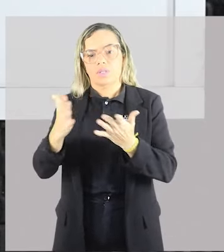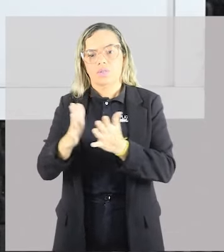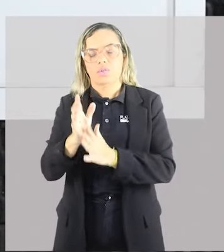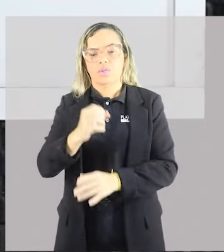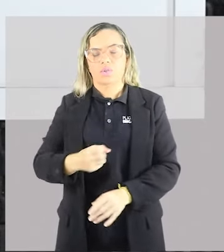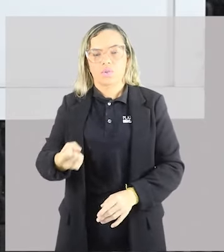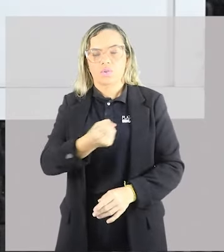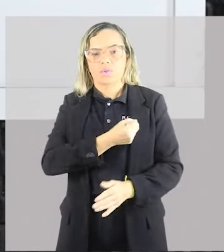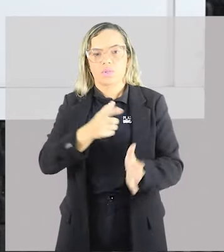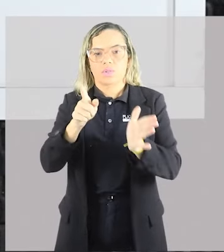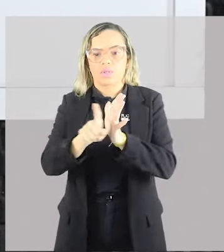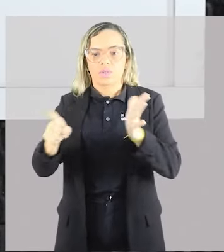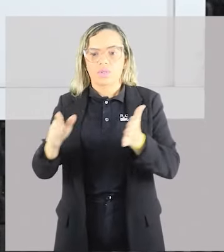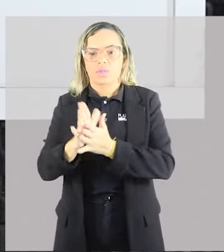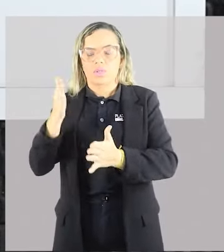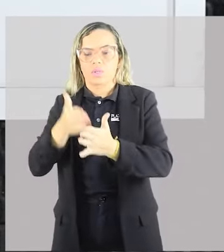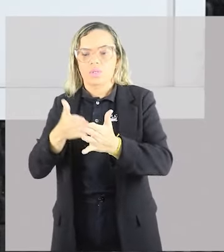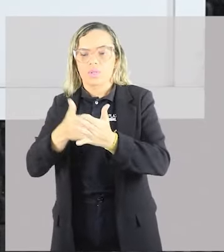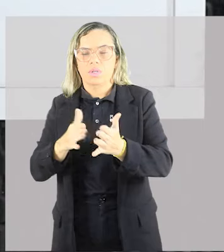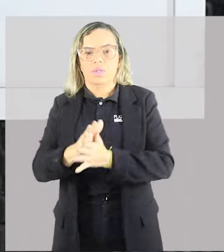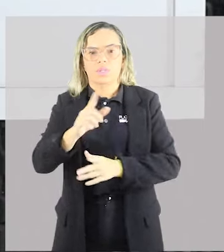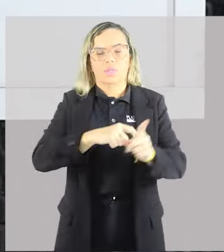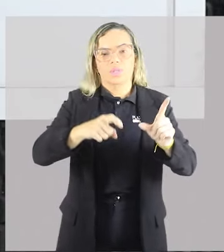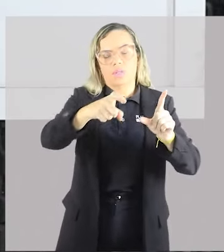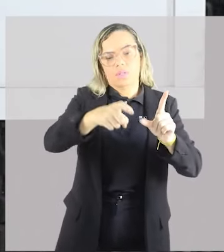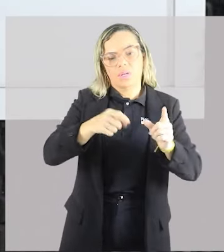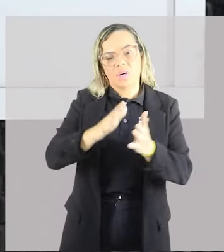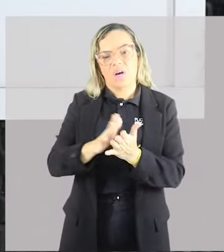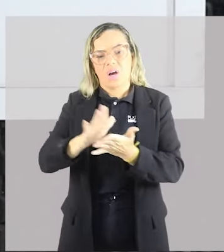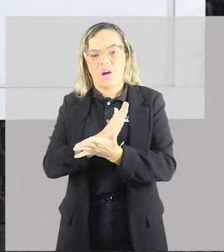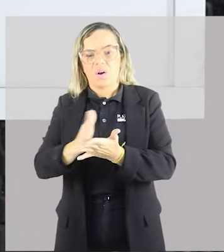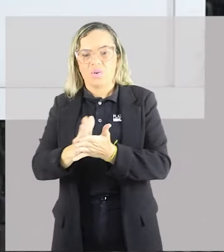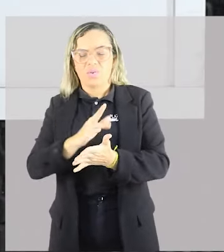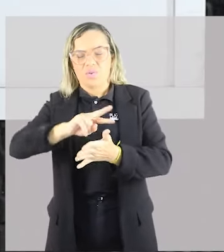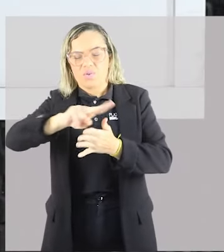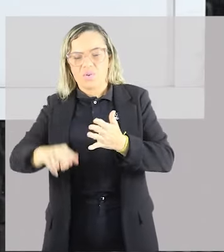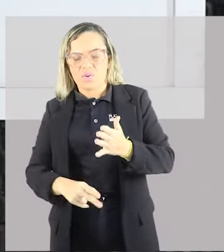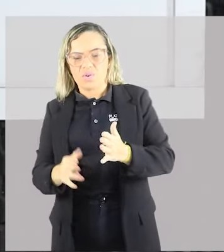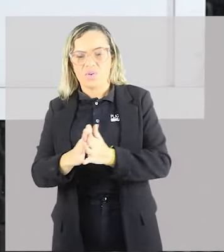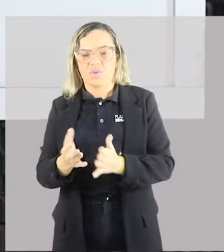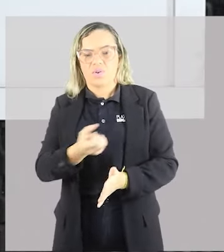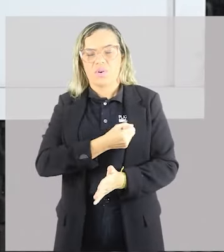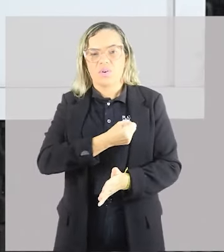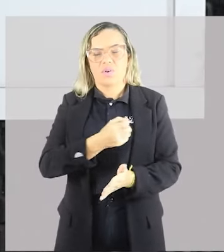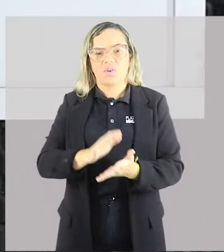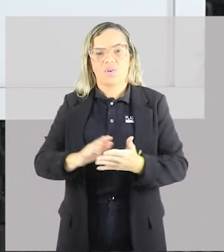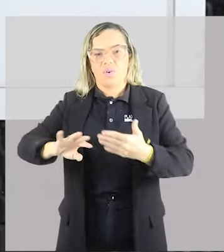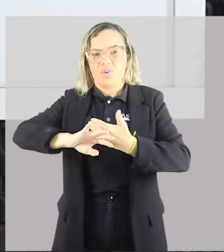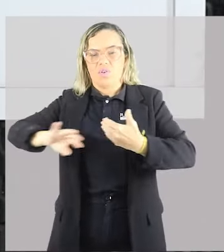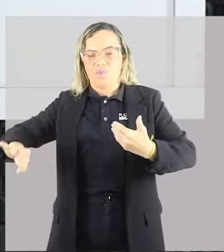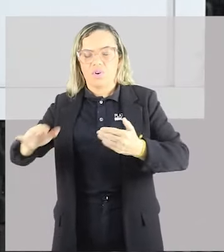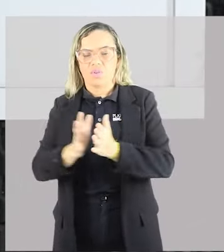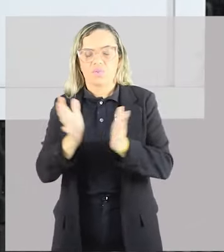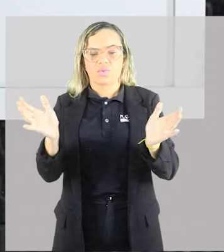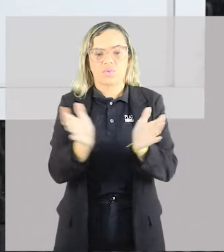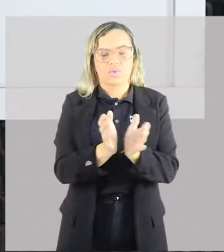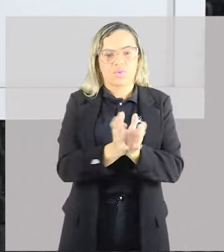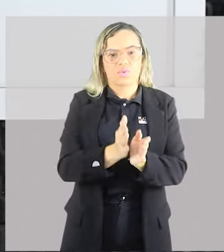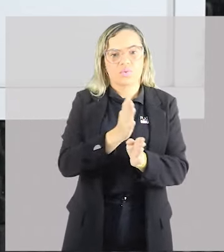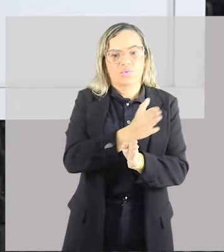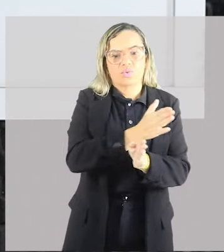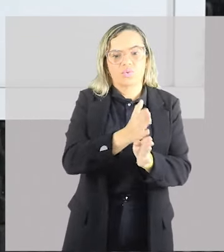X que deixa alguns números alguns elementos fora dos reais Então nesse caso aqui que gente tem que fazer esse